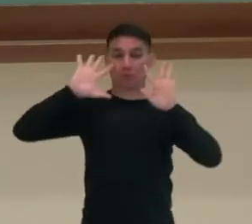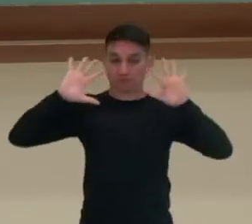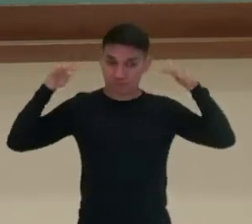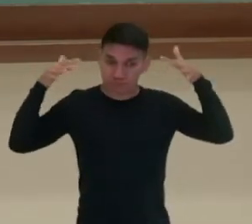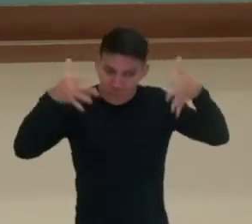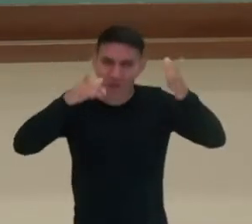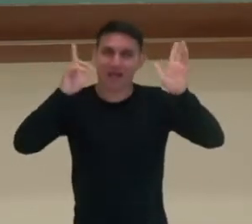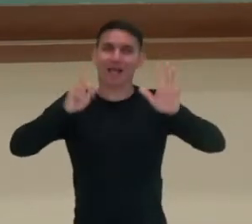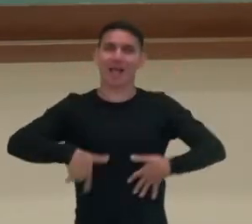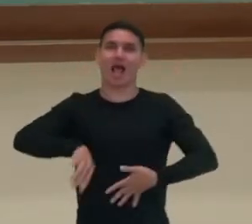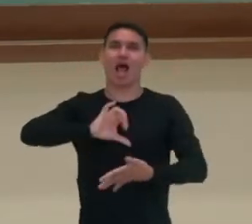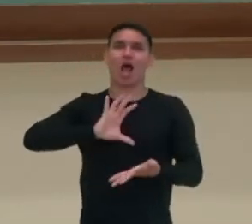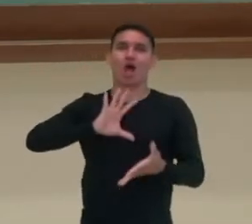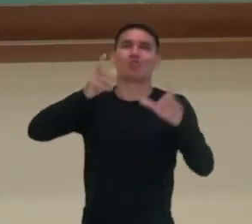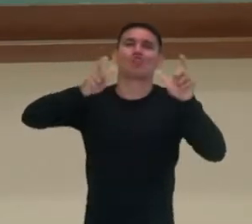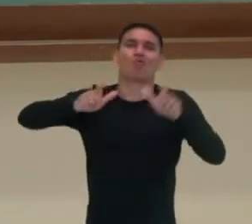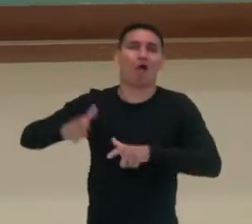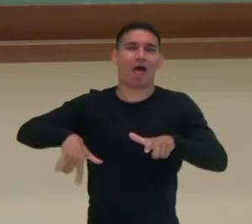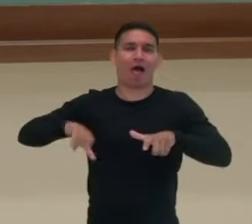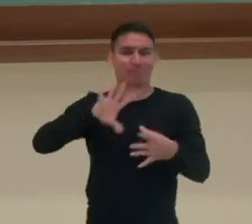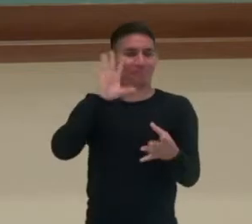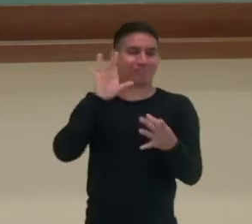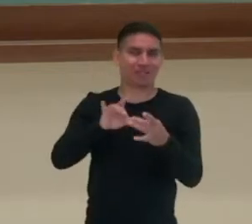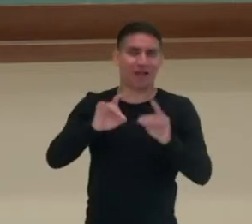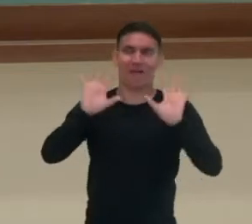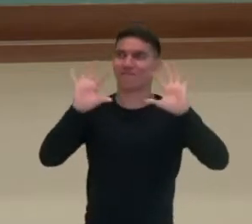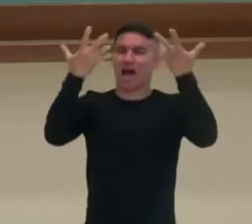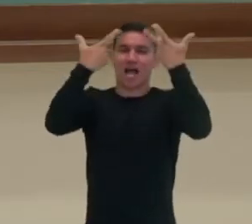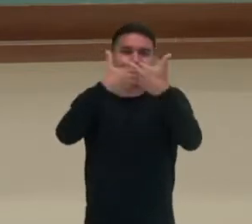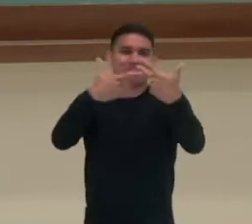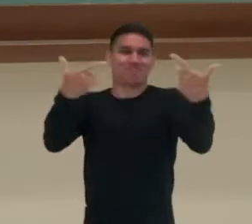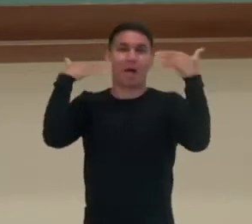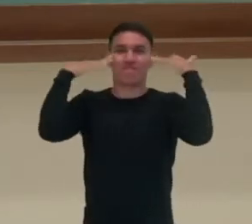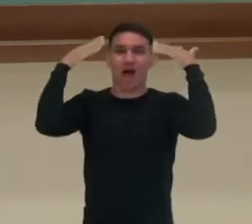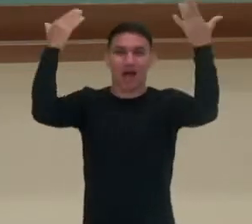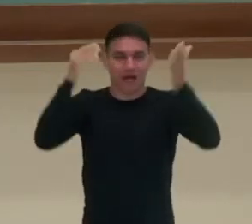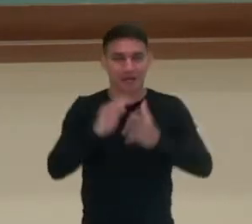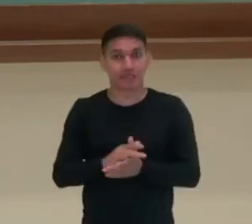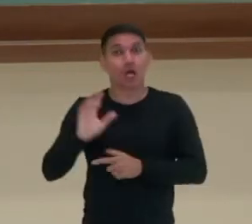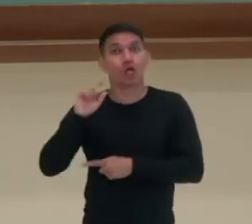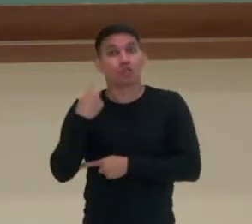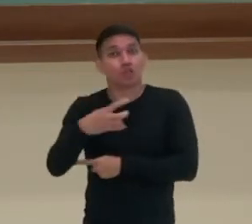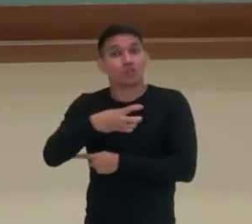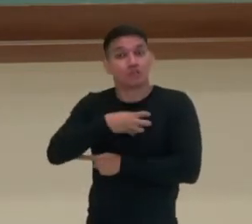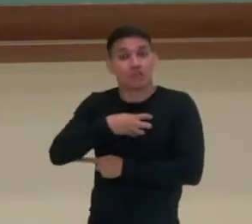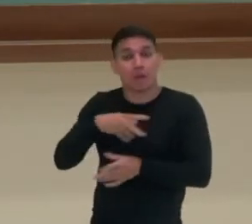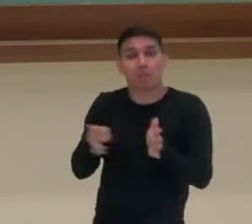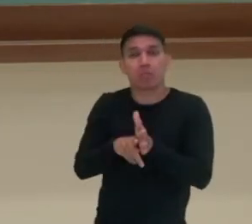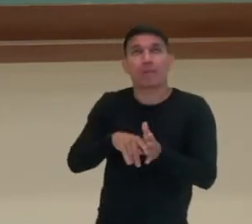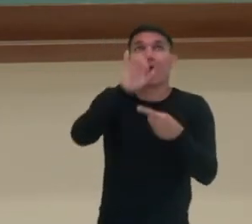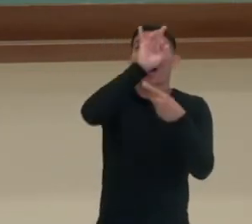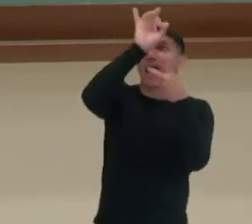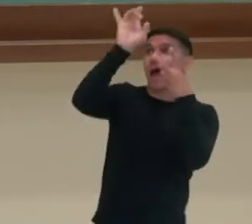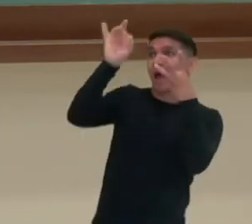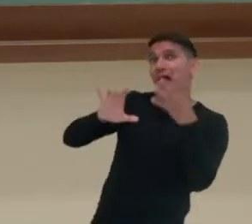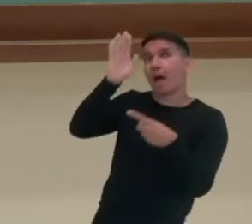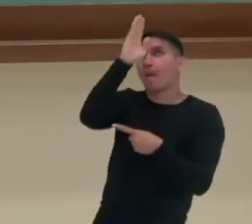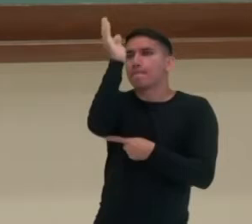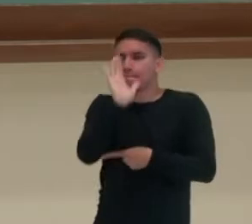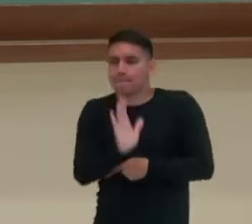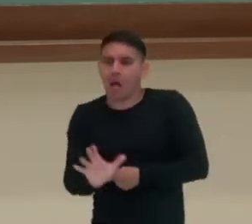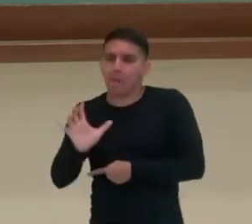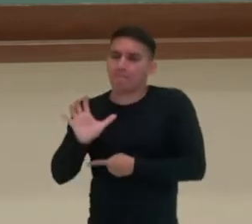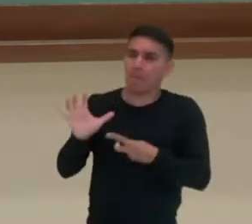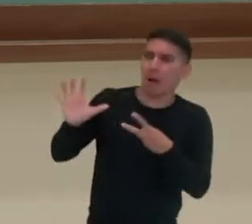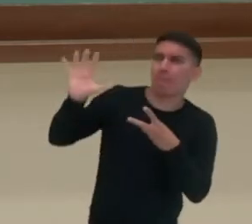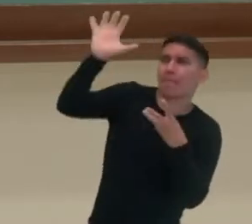um epicentro de festas populares, e aqui nós temos em cada região do Brasil, nos 4 cantos desse